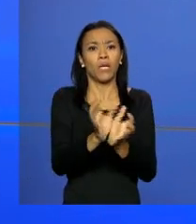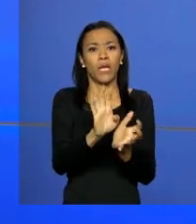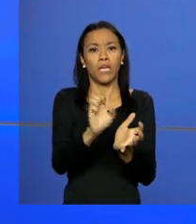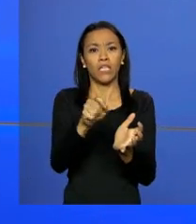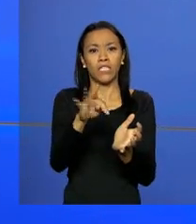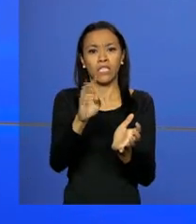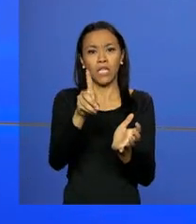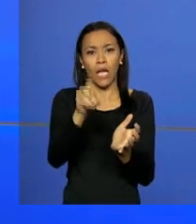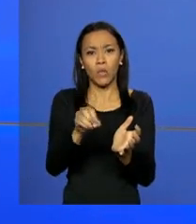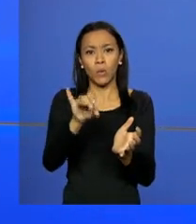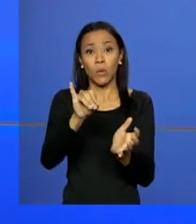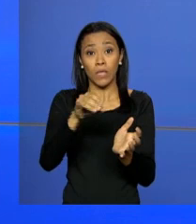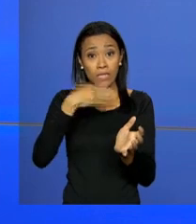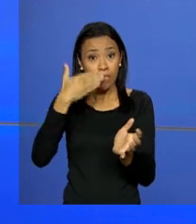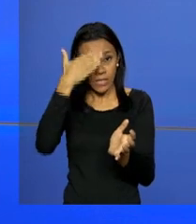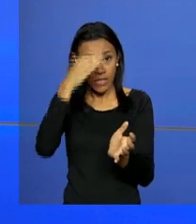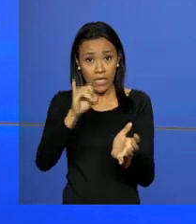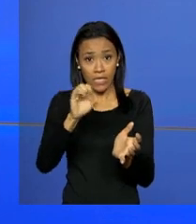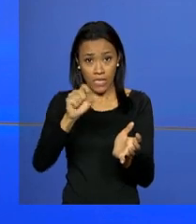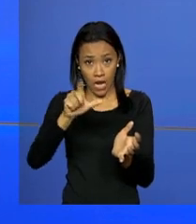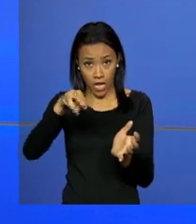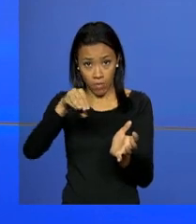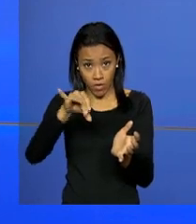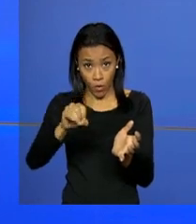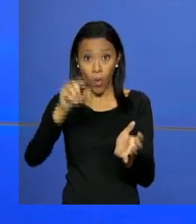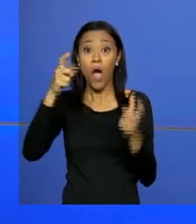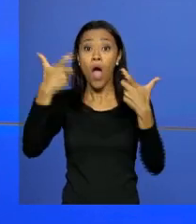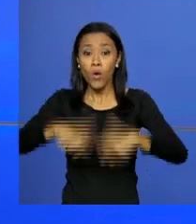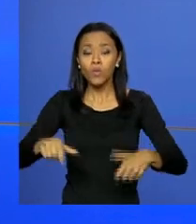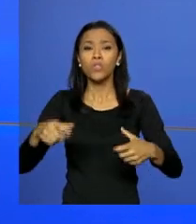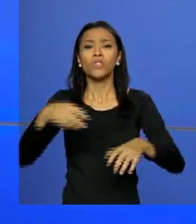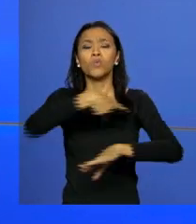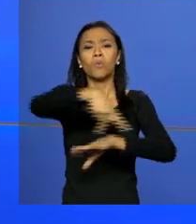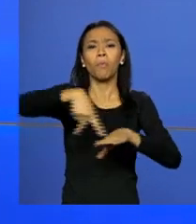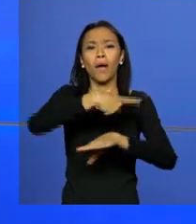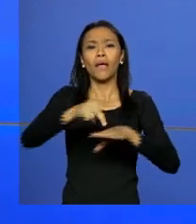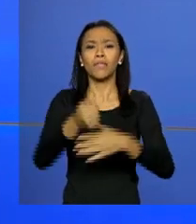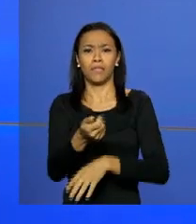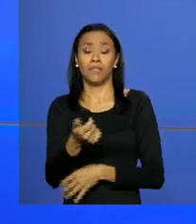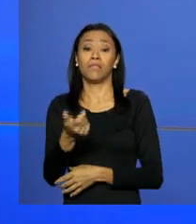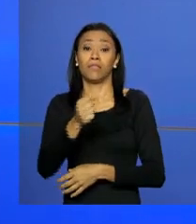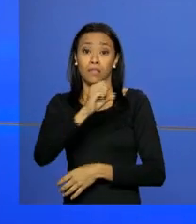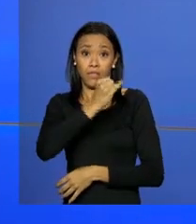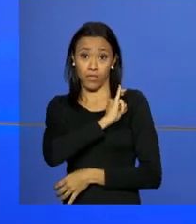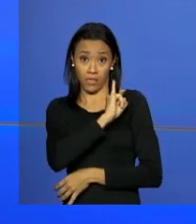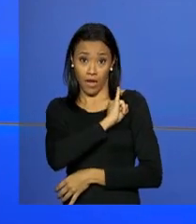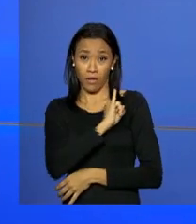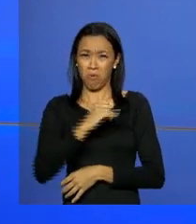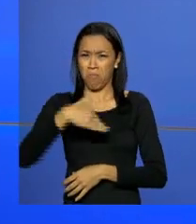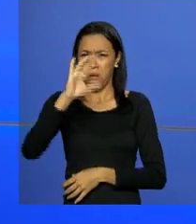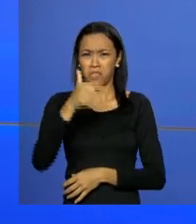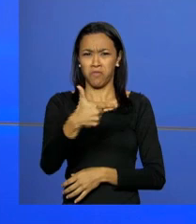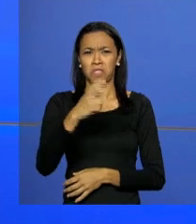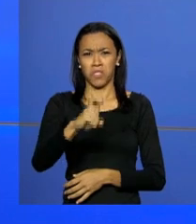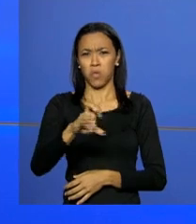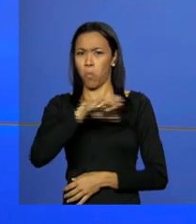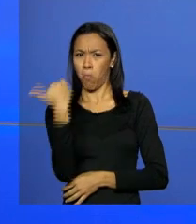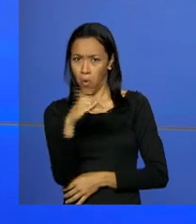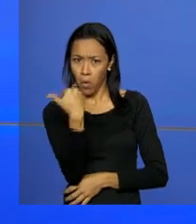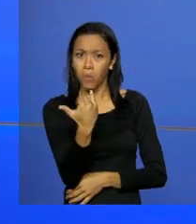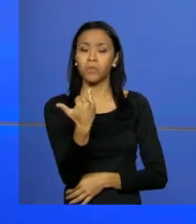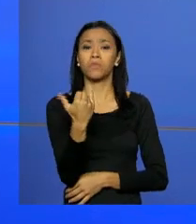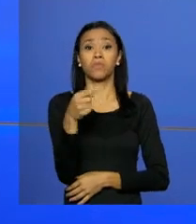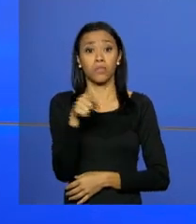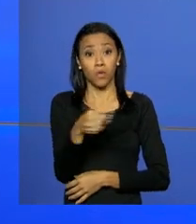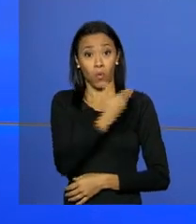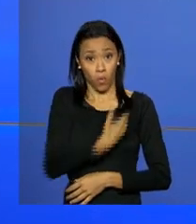islâmico ocorrido em um estádio no Iraque na sexta-feira que deixou mais de 25 mortos e dezenas de feridos